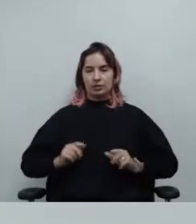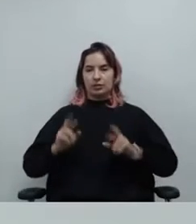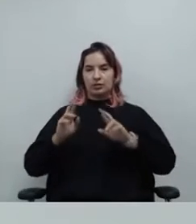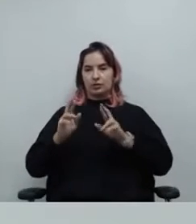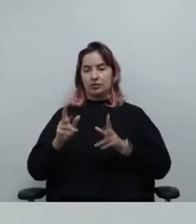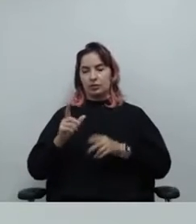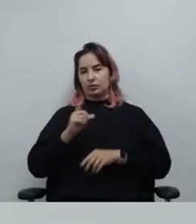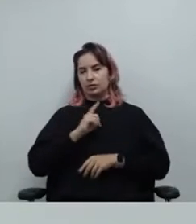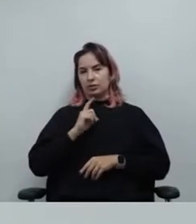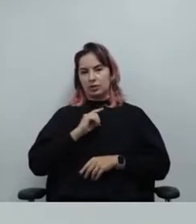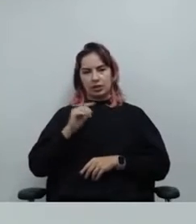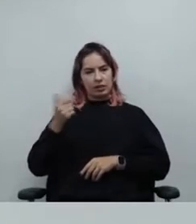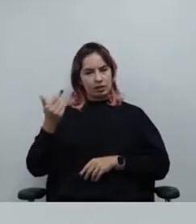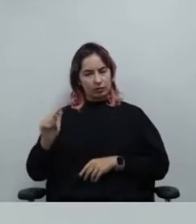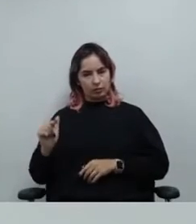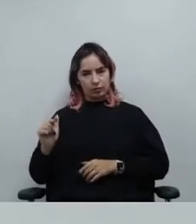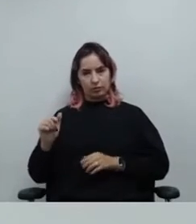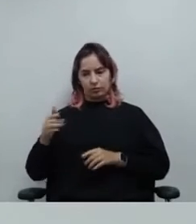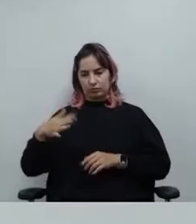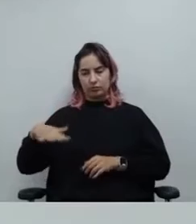que se tem por aí nacionalmente,